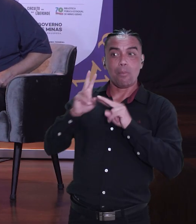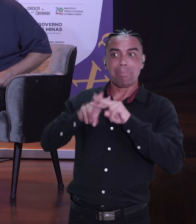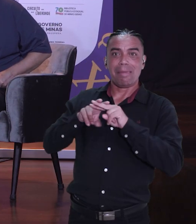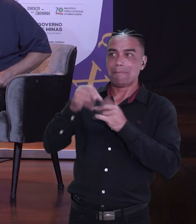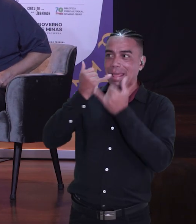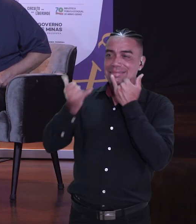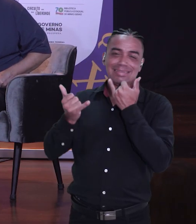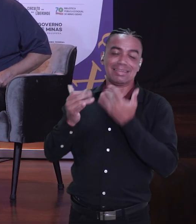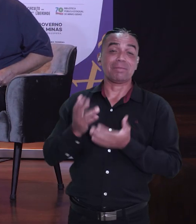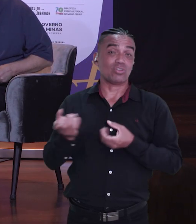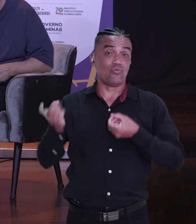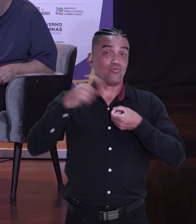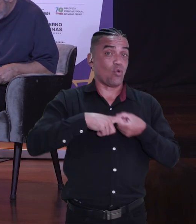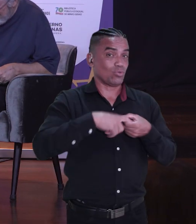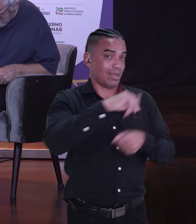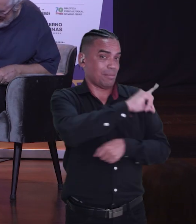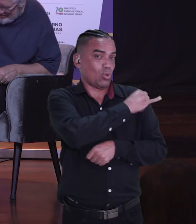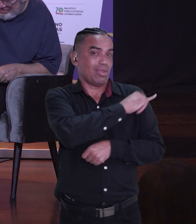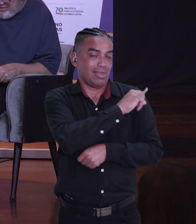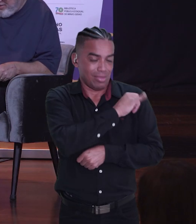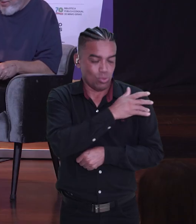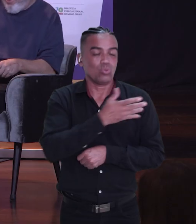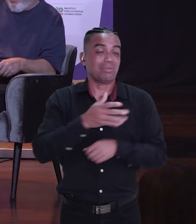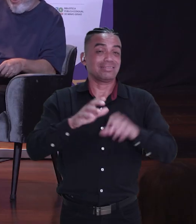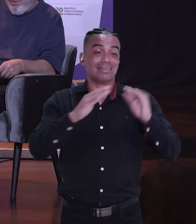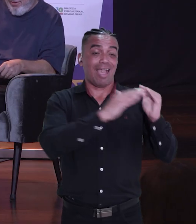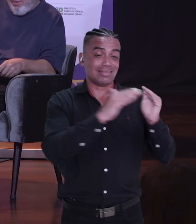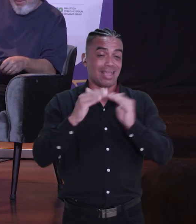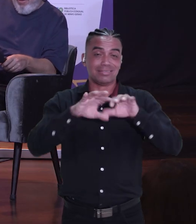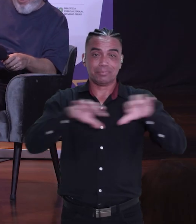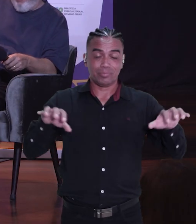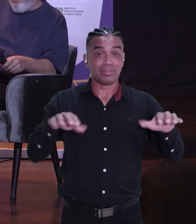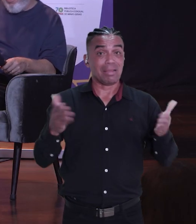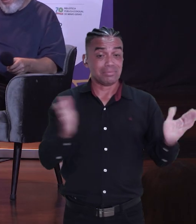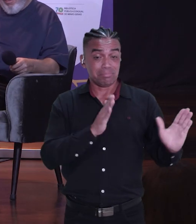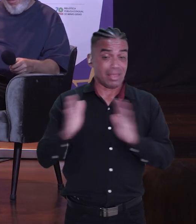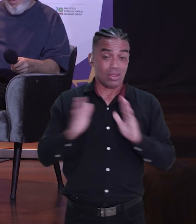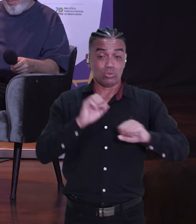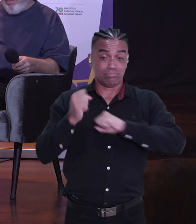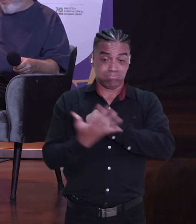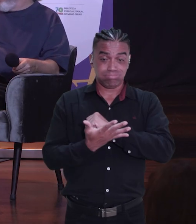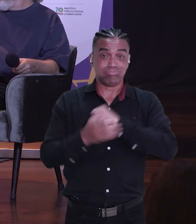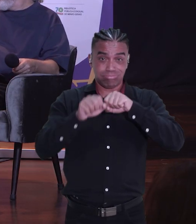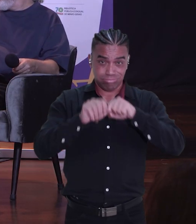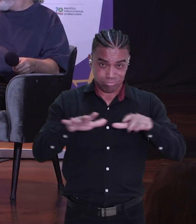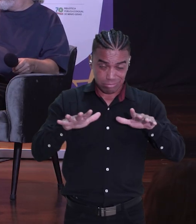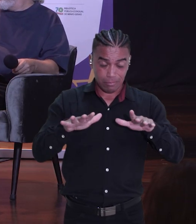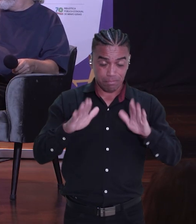pena. Mas aí eu voltei para o Rio há 30 anos, então, mas continuamos morando separados, né? Mas agora com a pandemia,